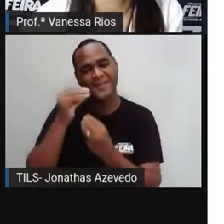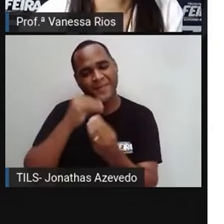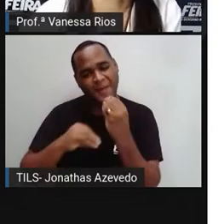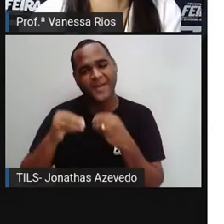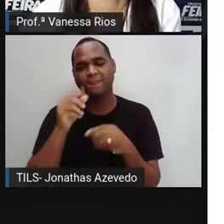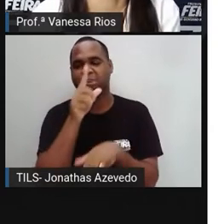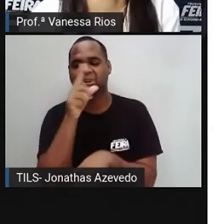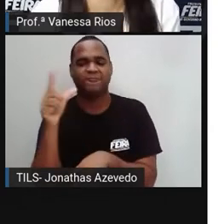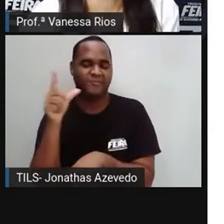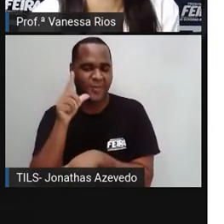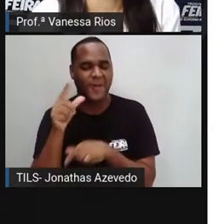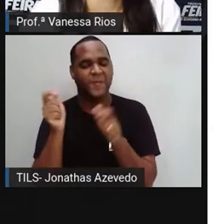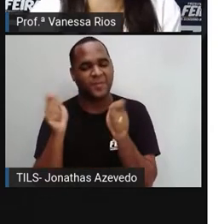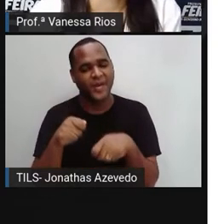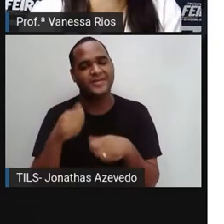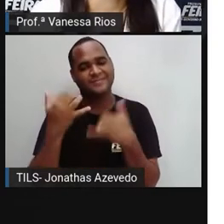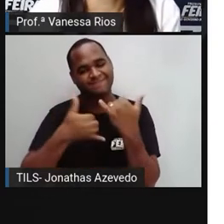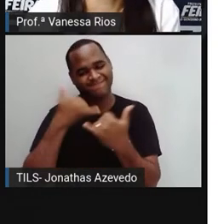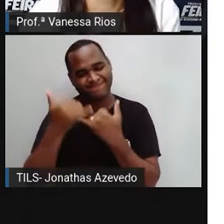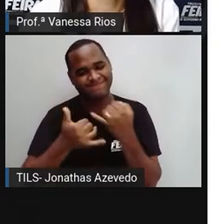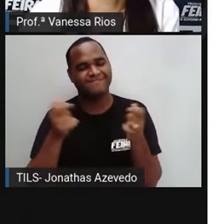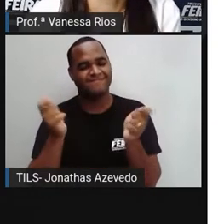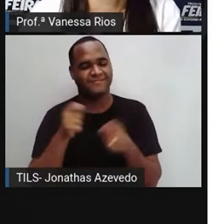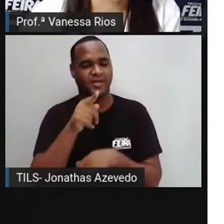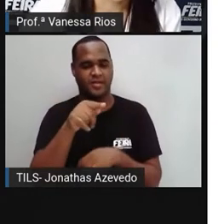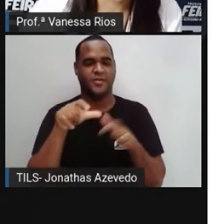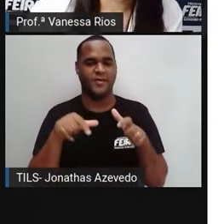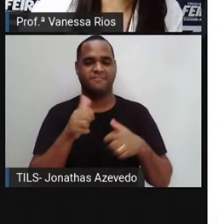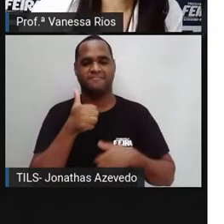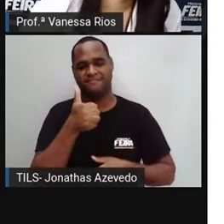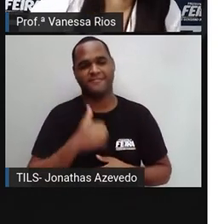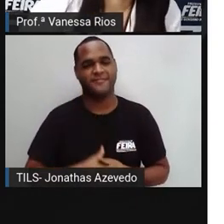piqueniques, lanches e se divertir bastante nesse local.